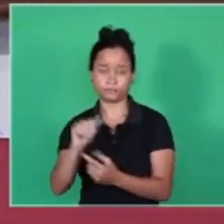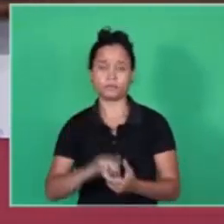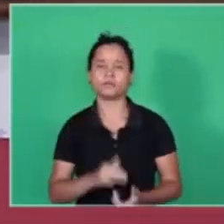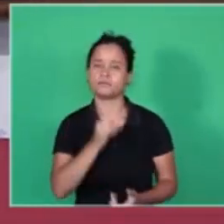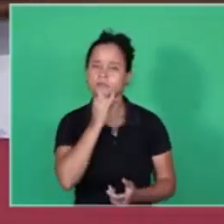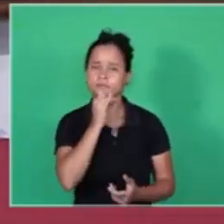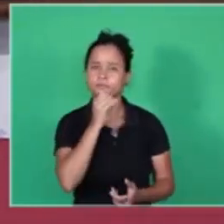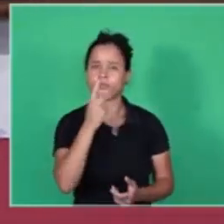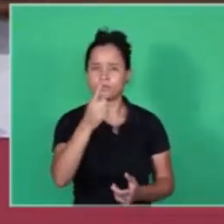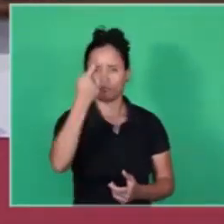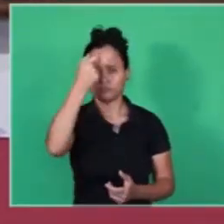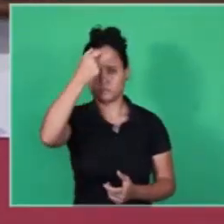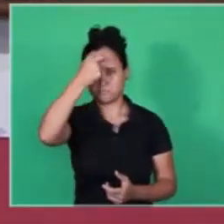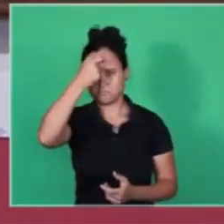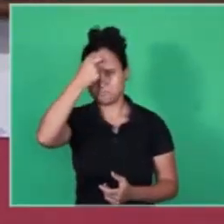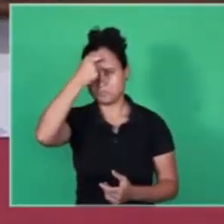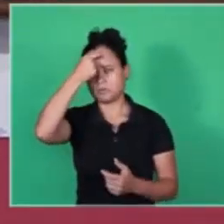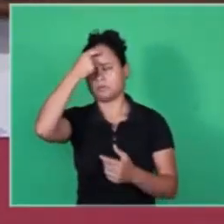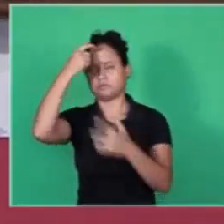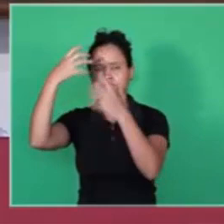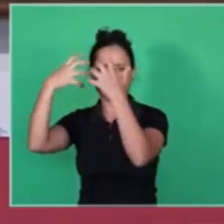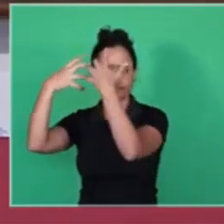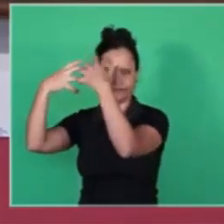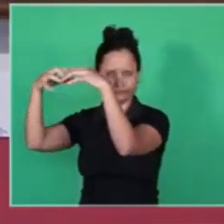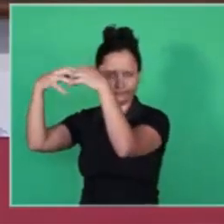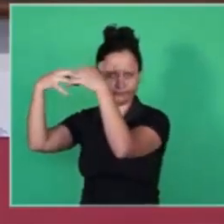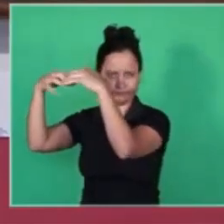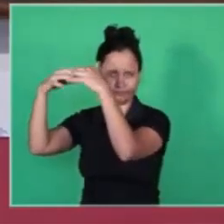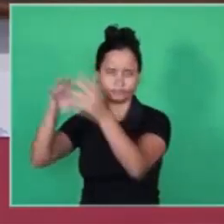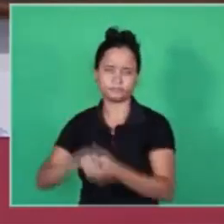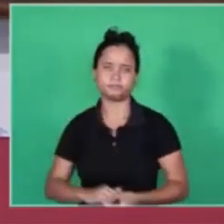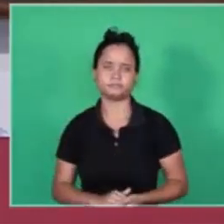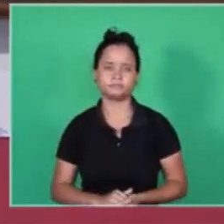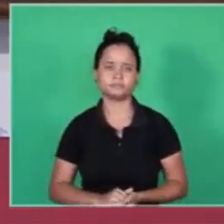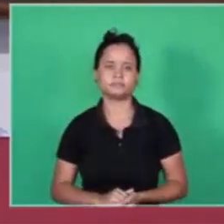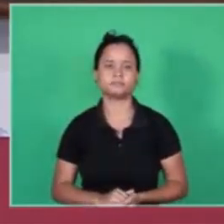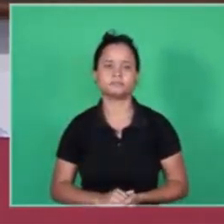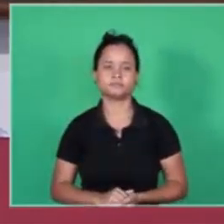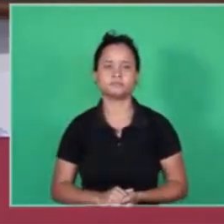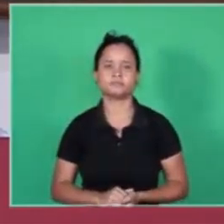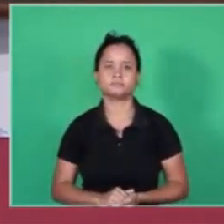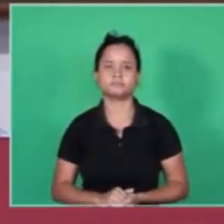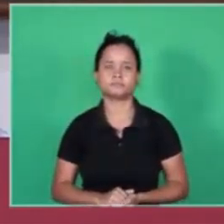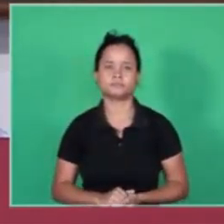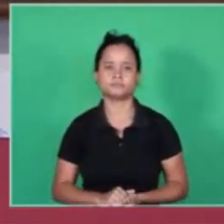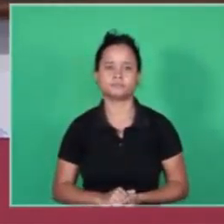a sua mente, né? A sua mente está aqui, né? Você está aqui.